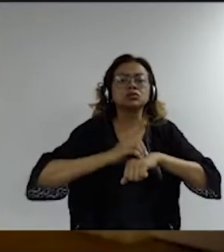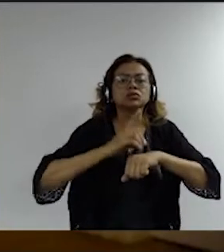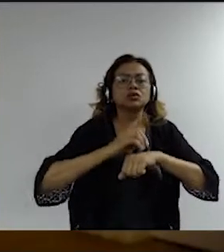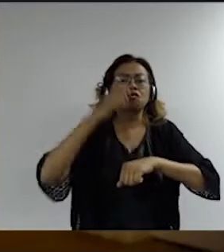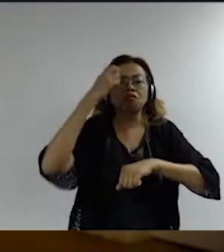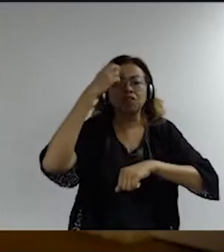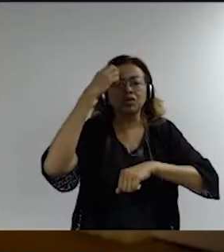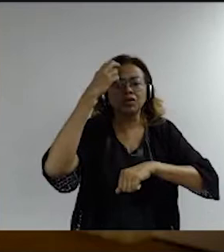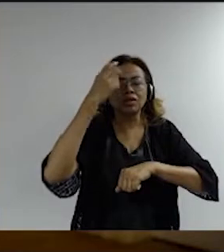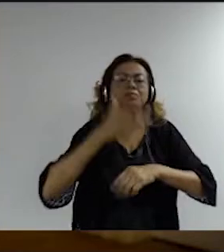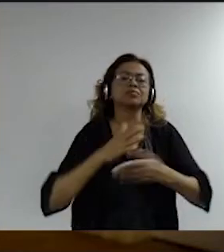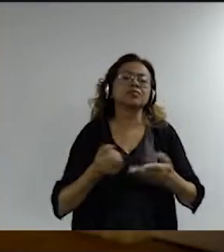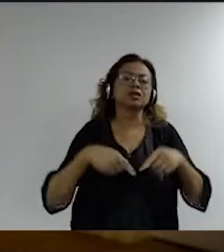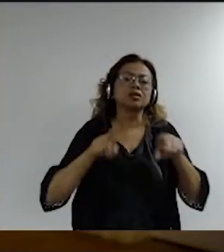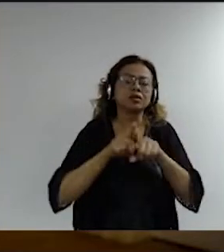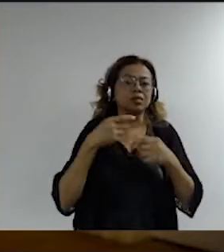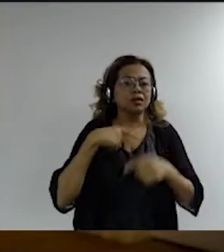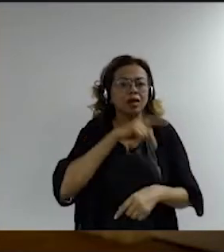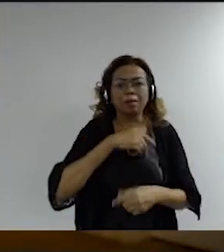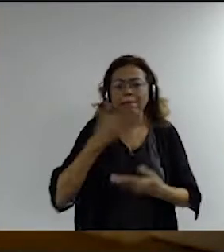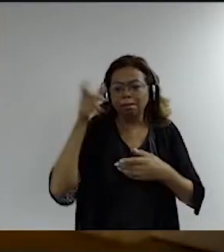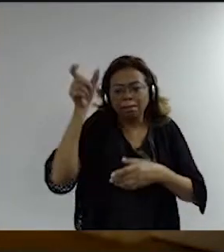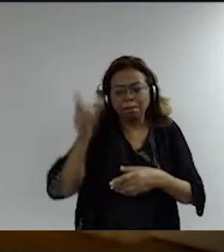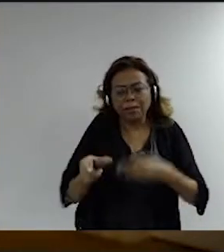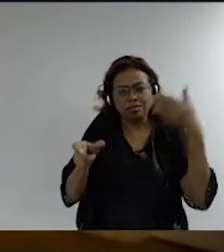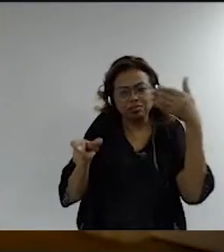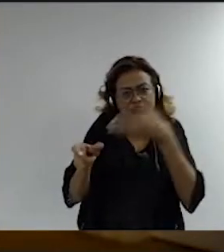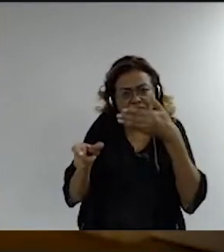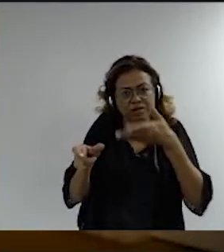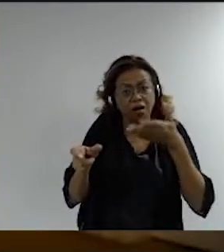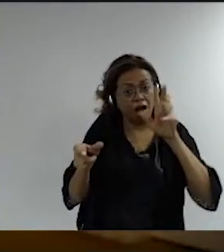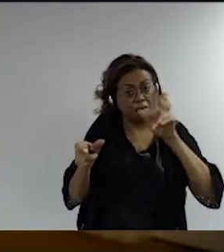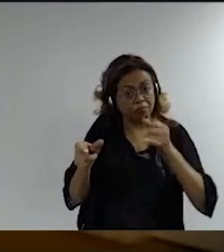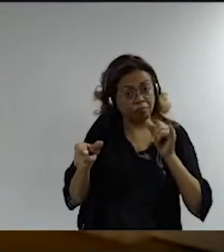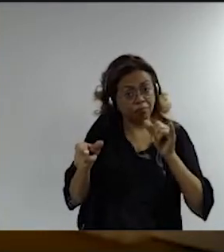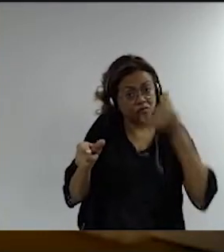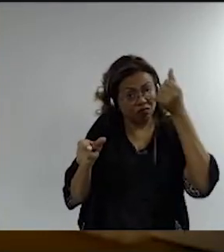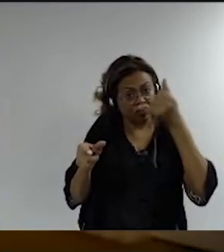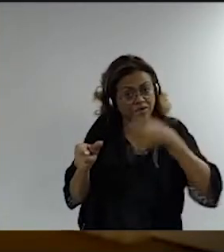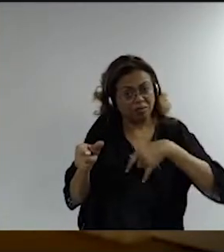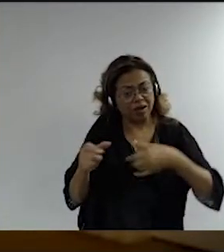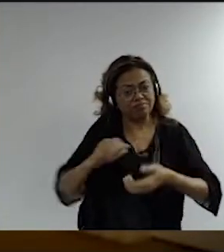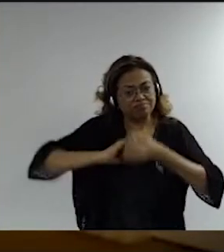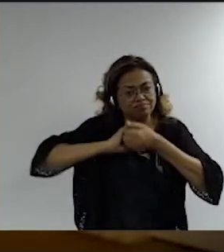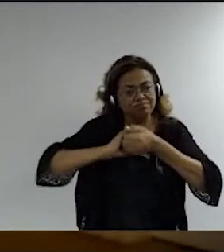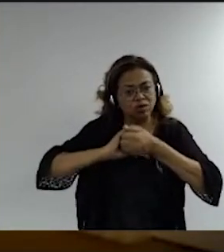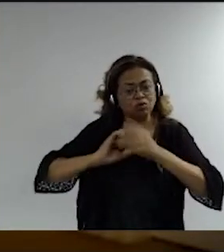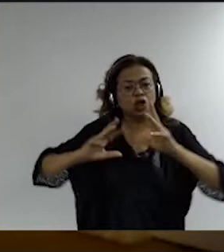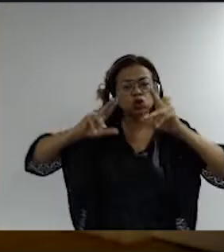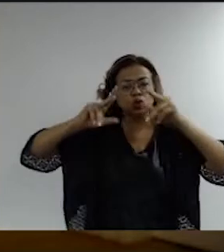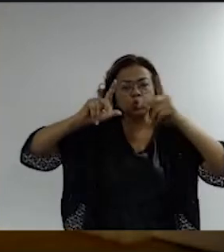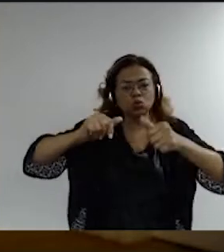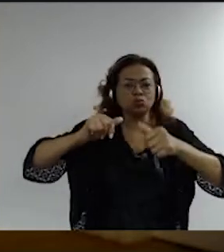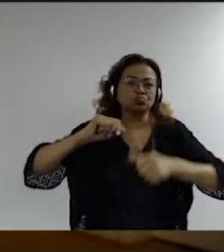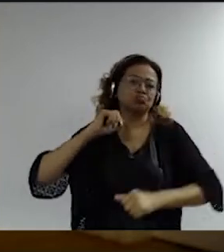Santa Cruz, na pessoa de quem eu quero saudar todos os advogados